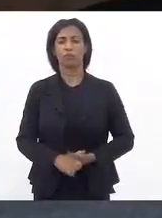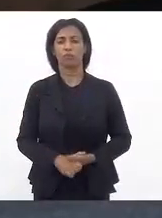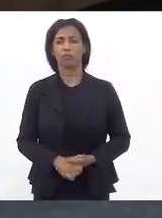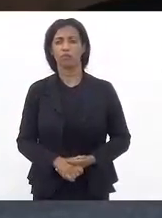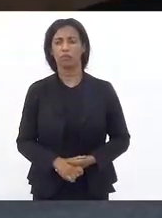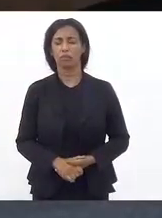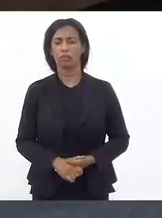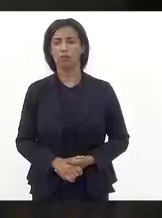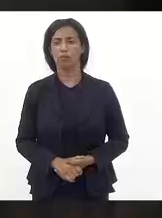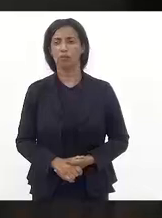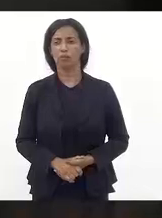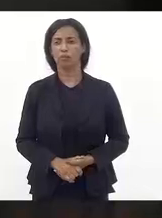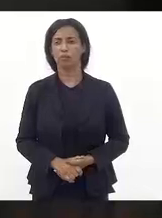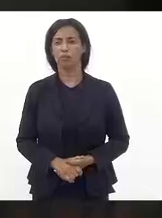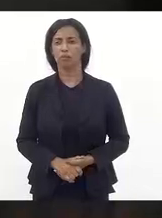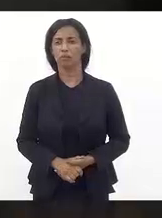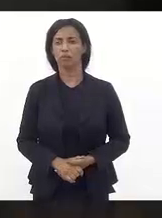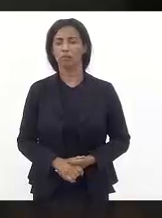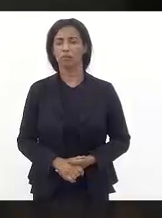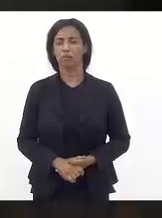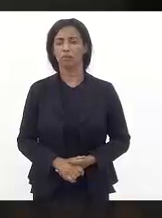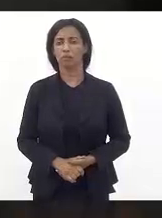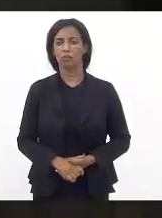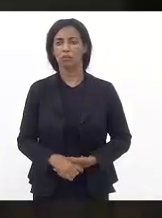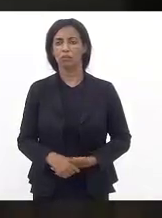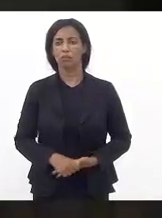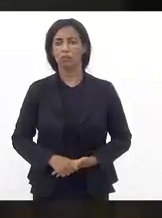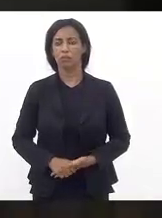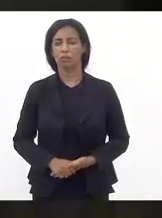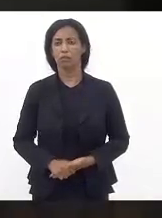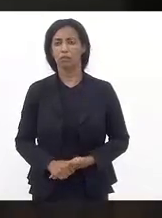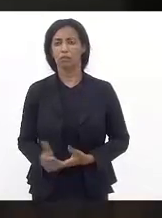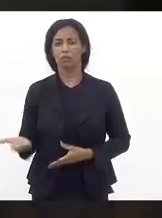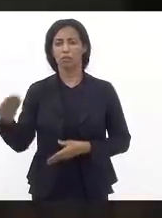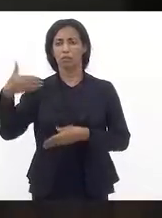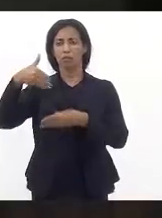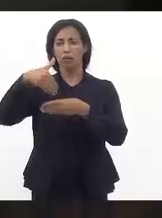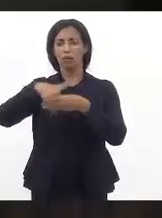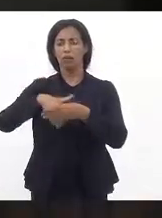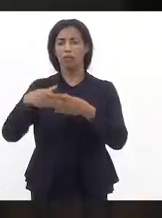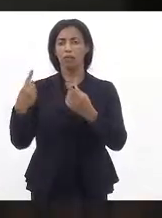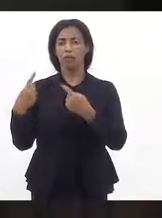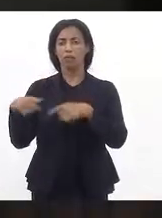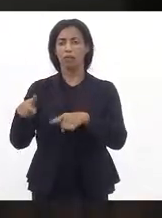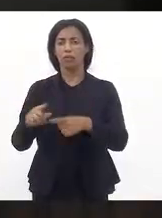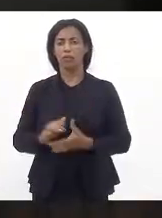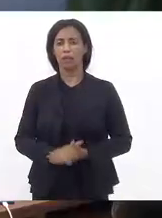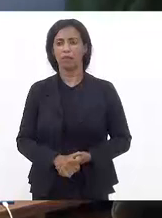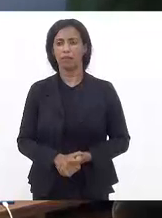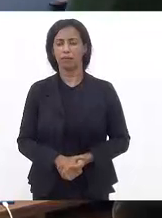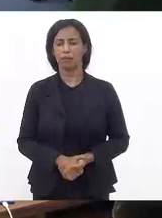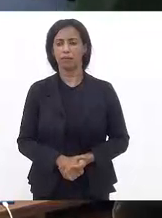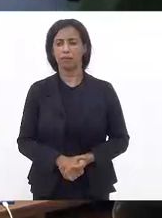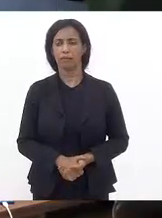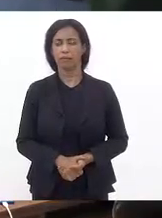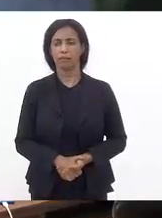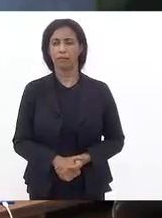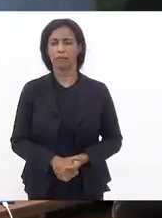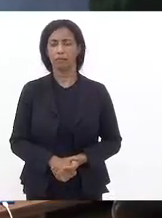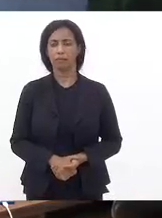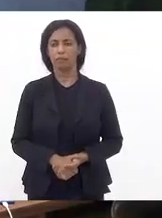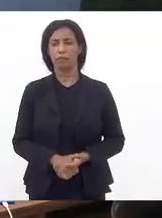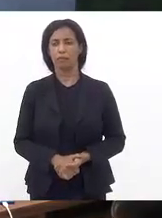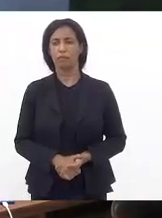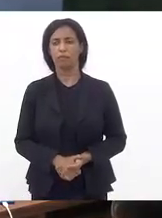obrigado a deputado o voto divergente Presidente Deputado a